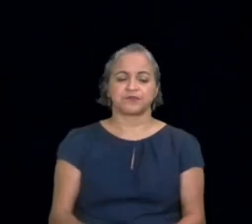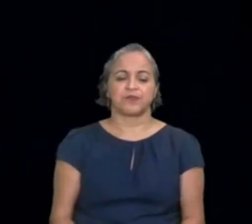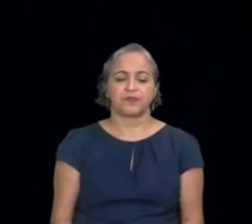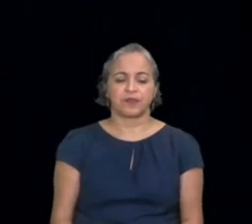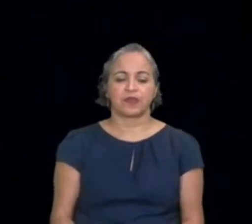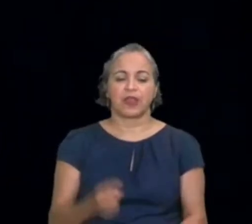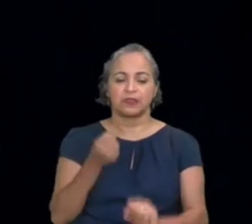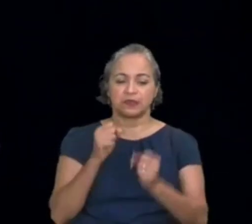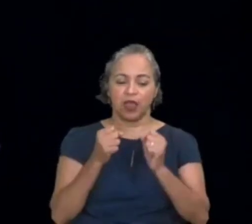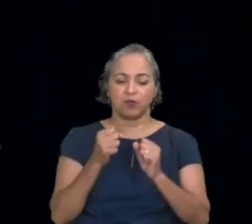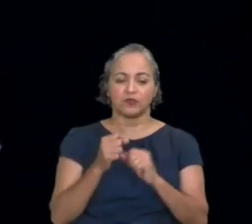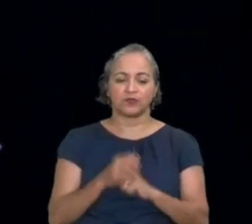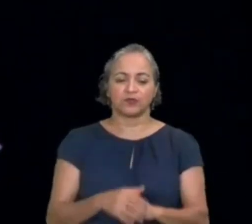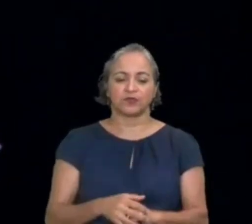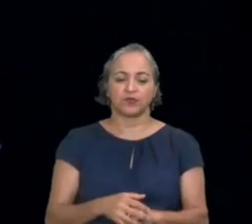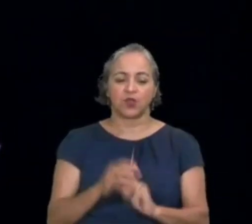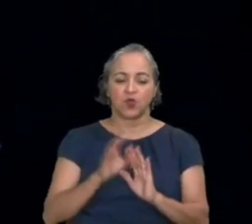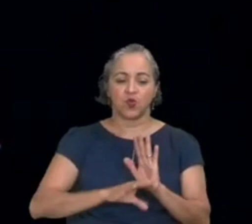8.